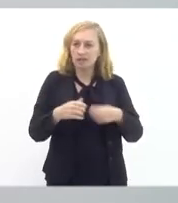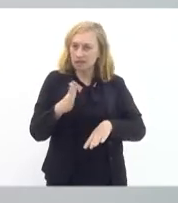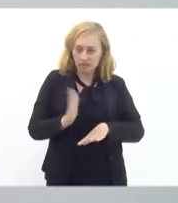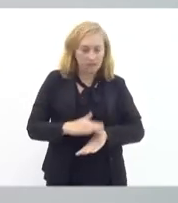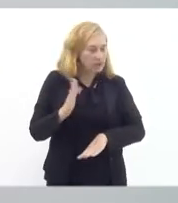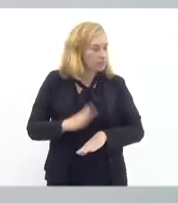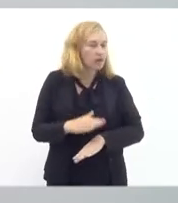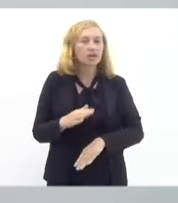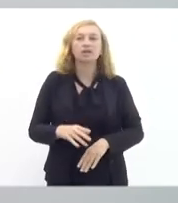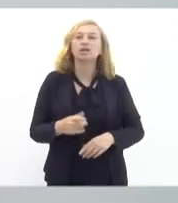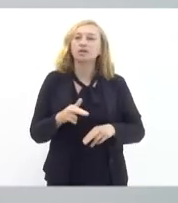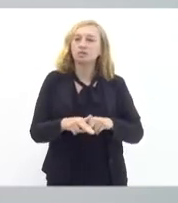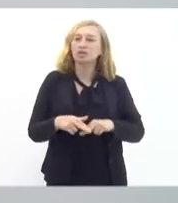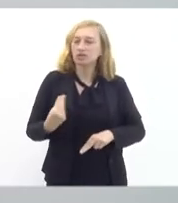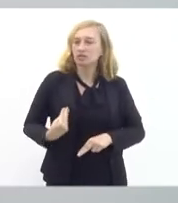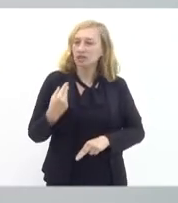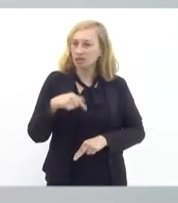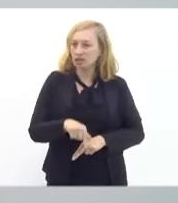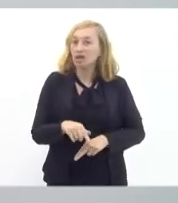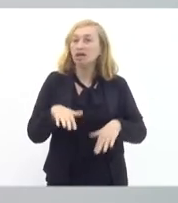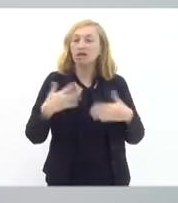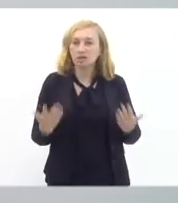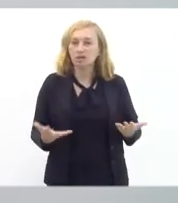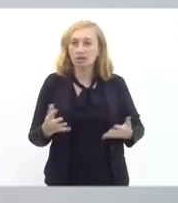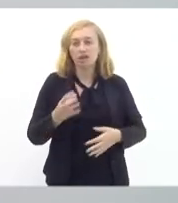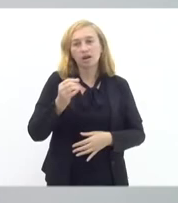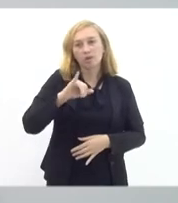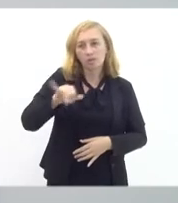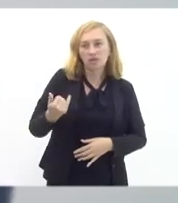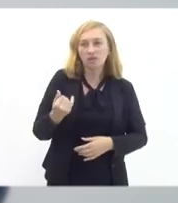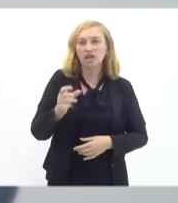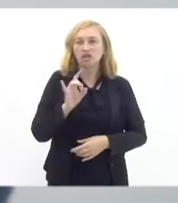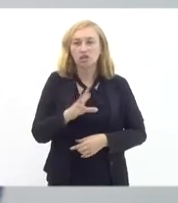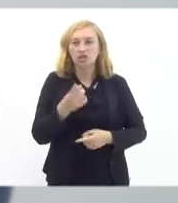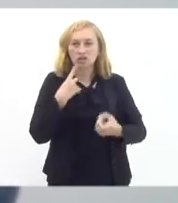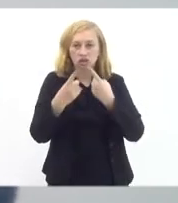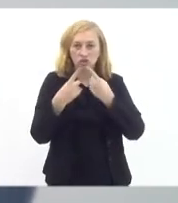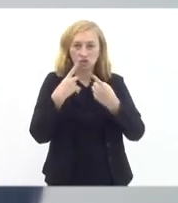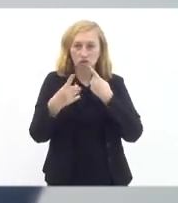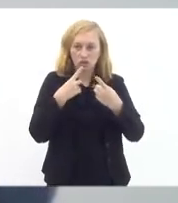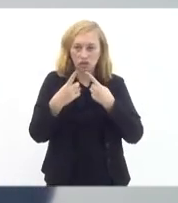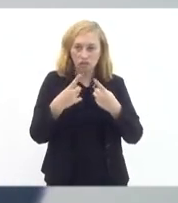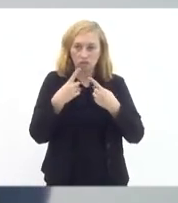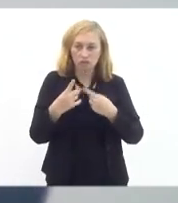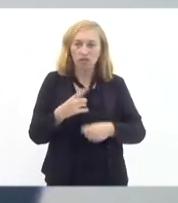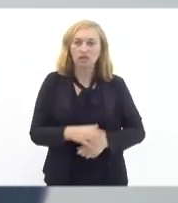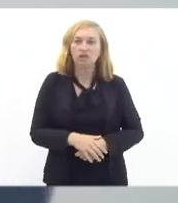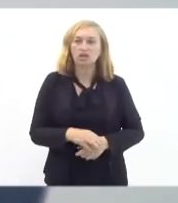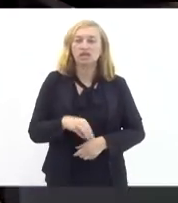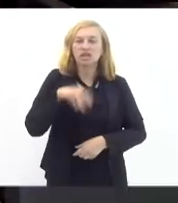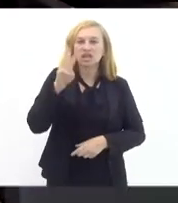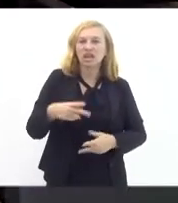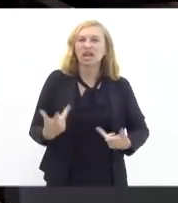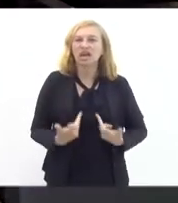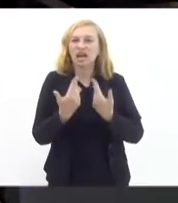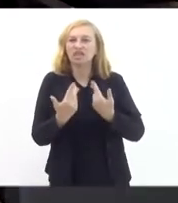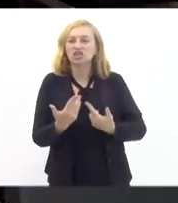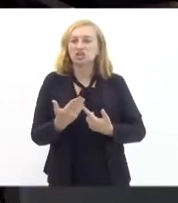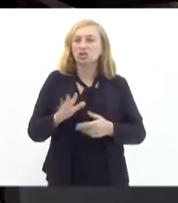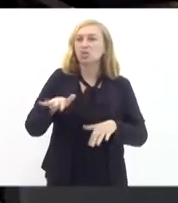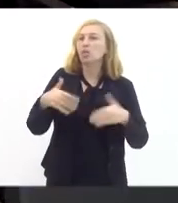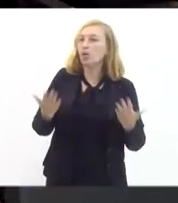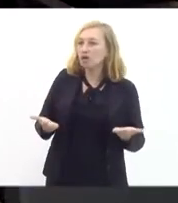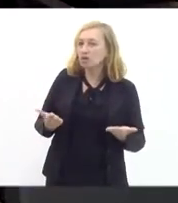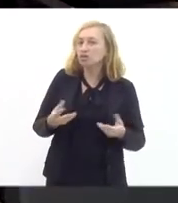mais. É para isso que a gente está aqui. Então, queria aproveitar só essa discussão, um pouco sem entrar quem é que faz a castração, como, quando,